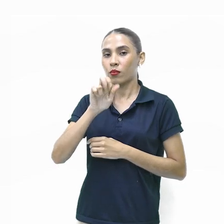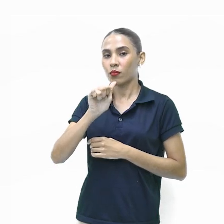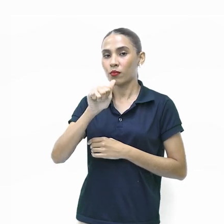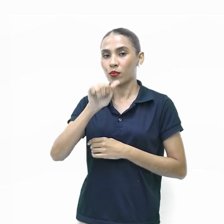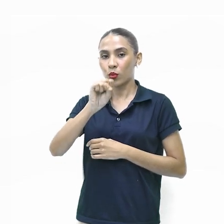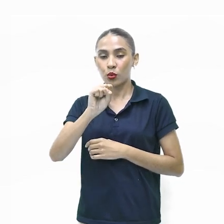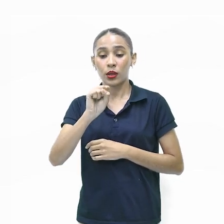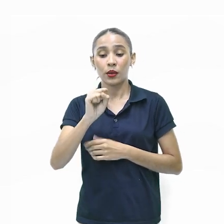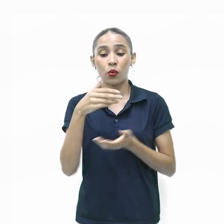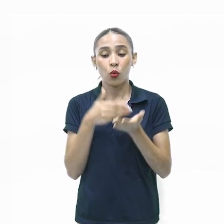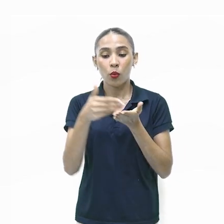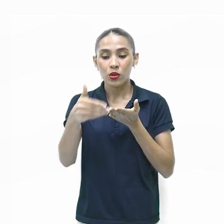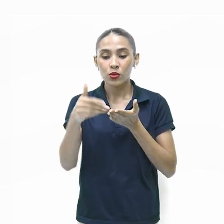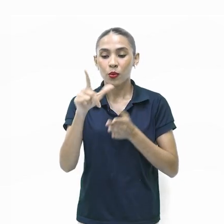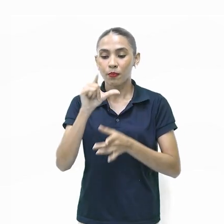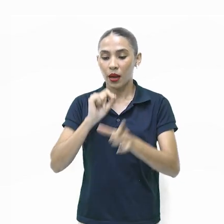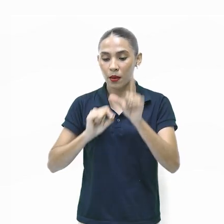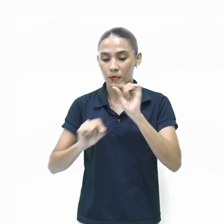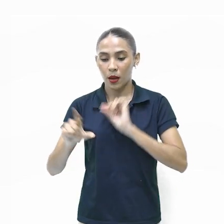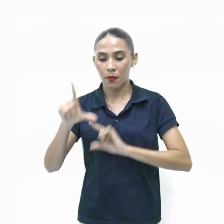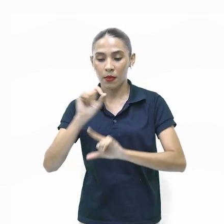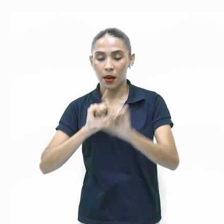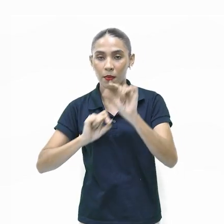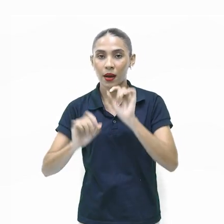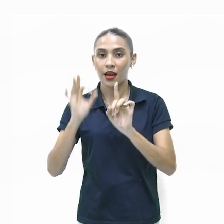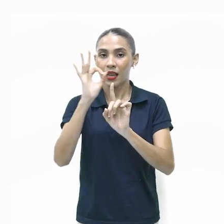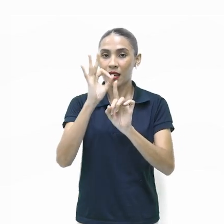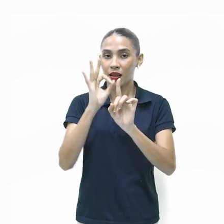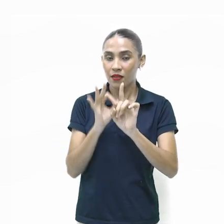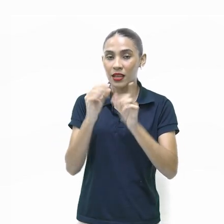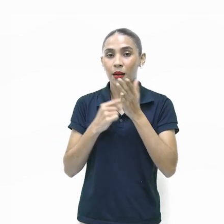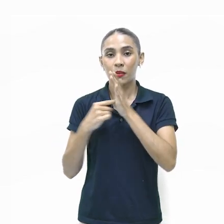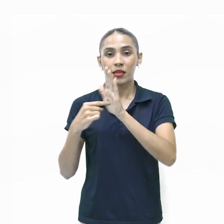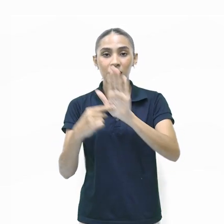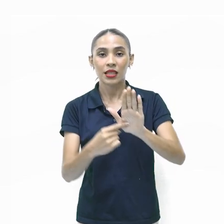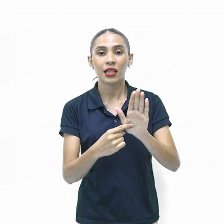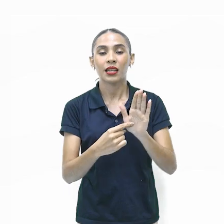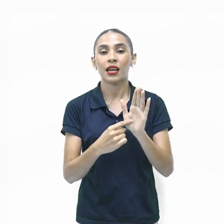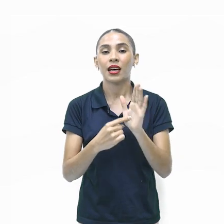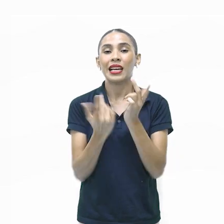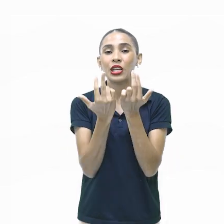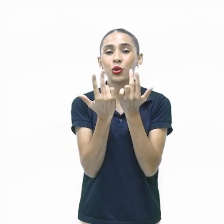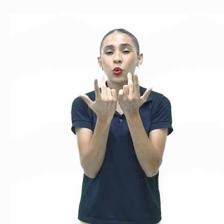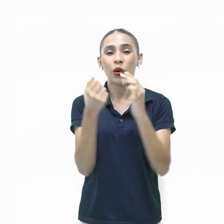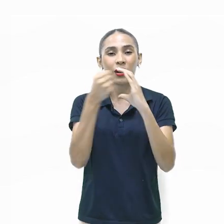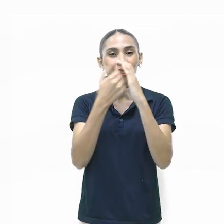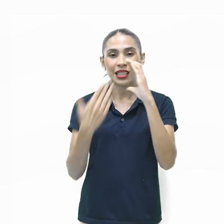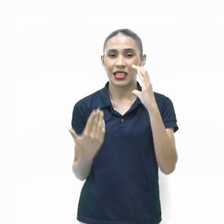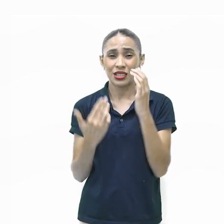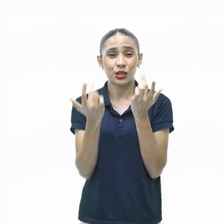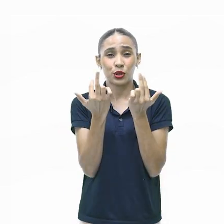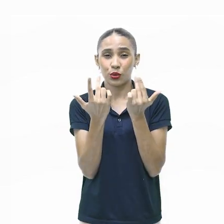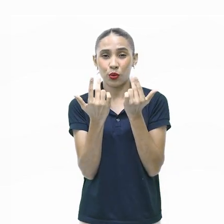começou selecionando plantas de ervilhas que apresentavam consistentemente a mesma